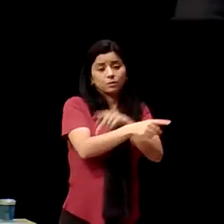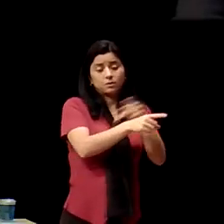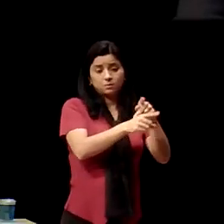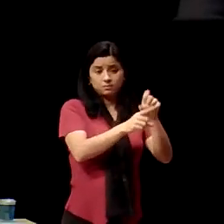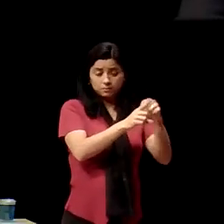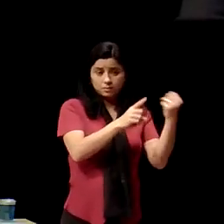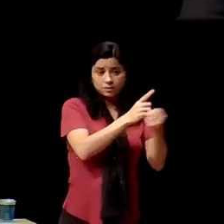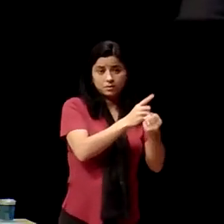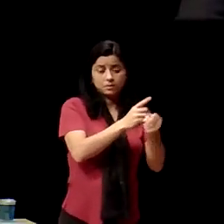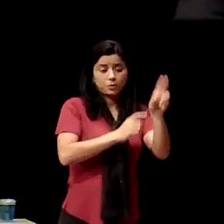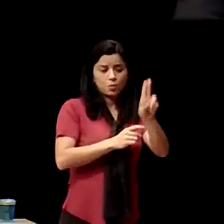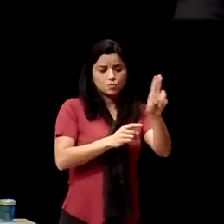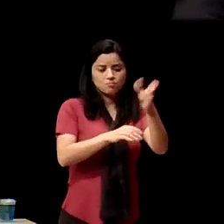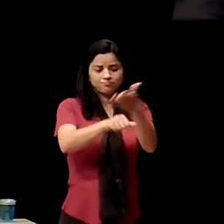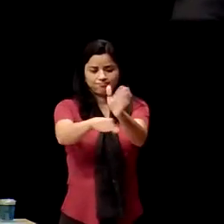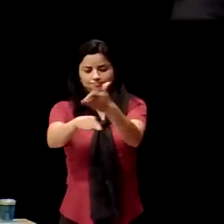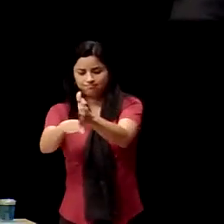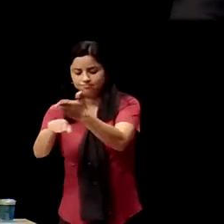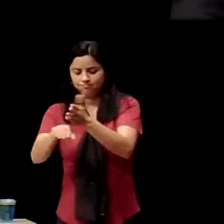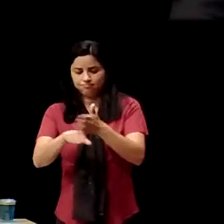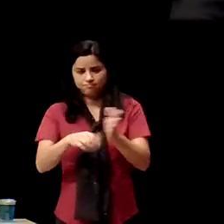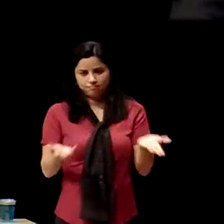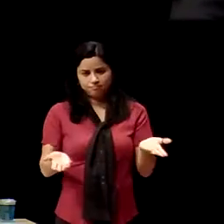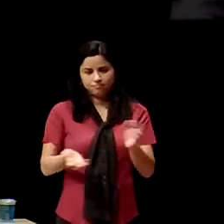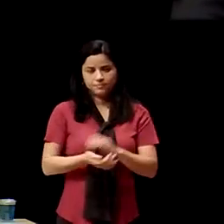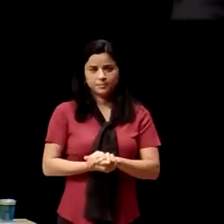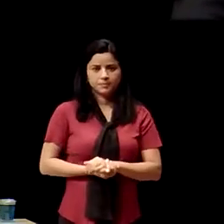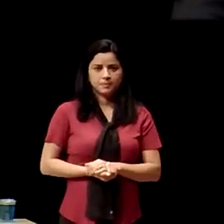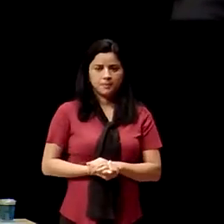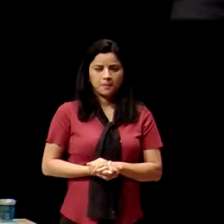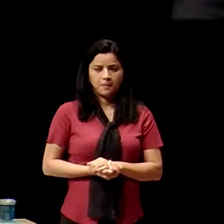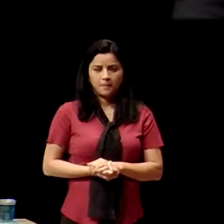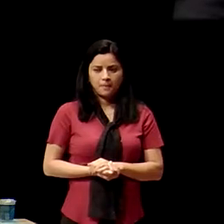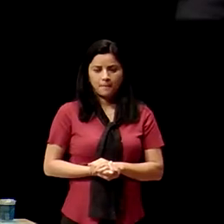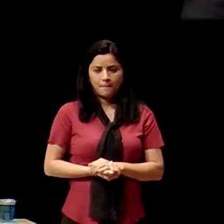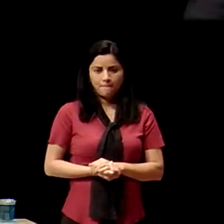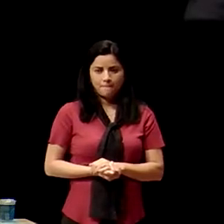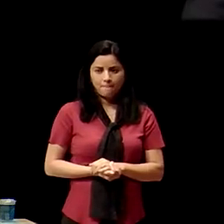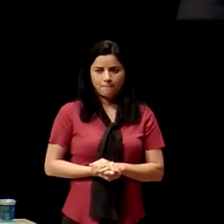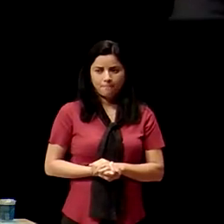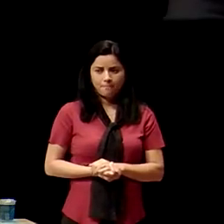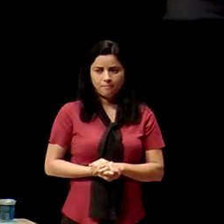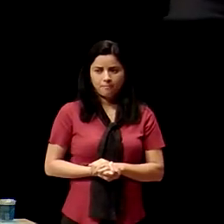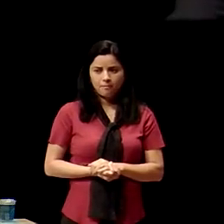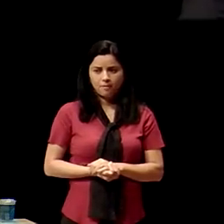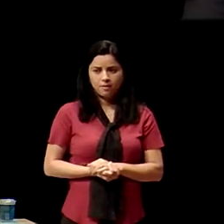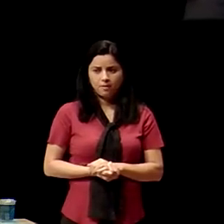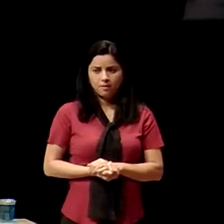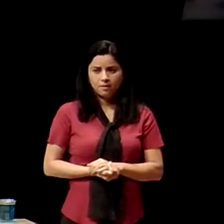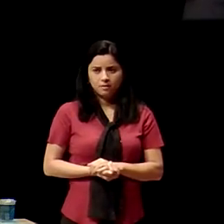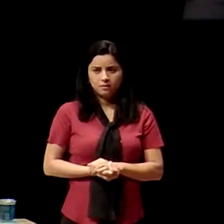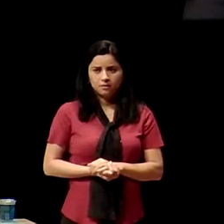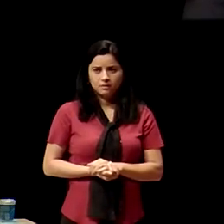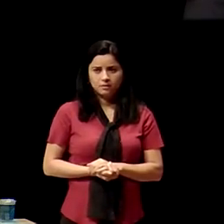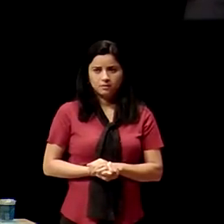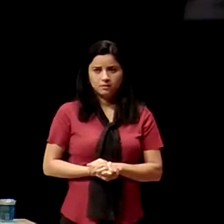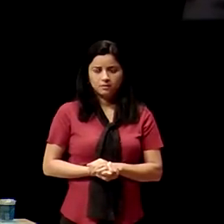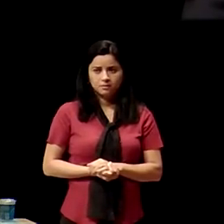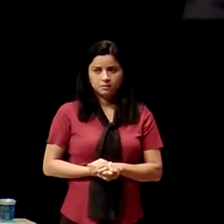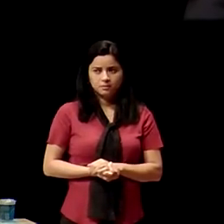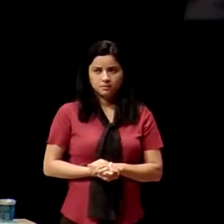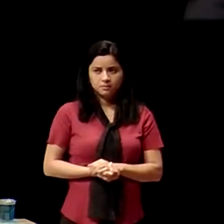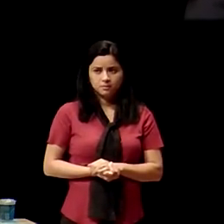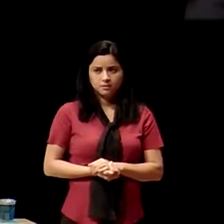ser usada na prática. In this sense, study programs are always a function of the vision of